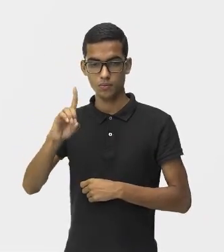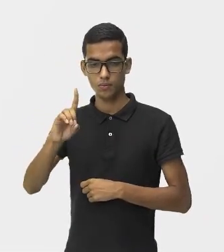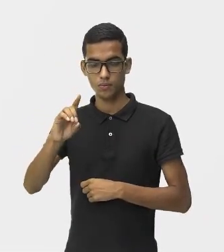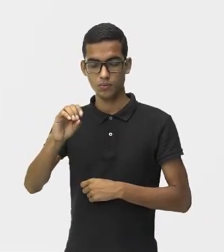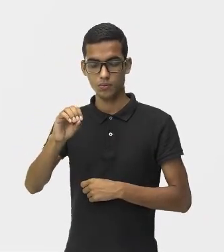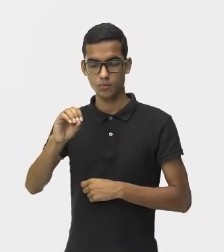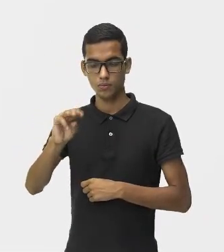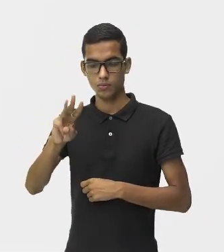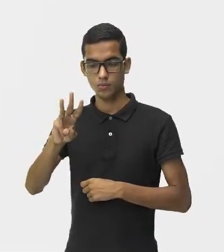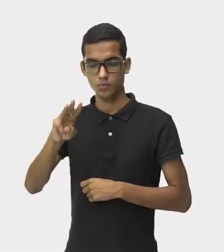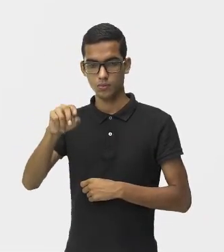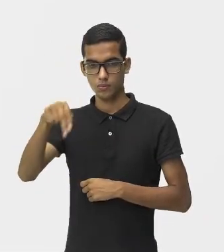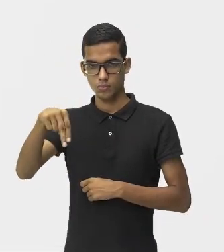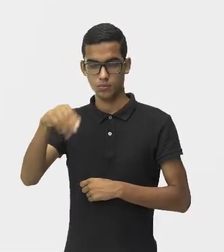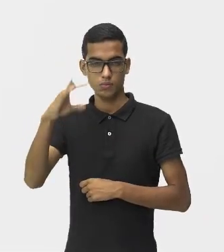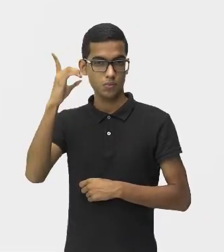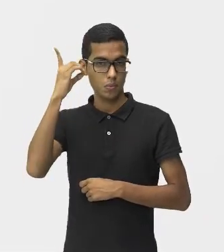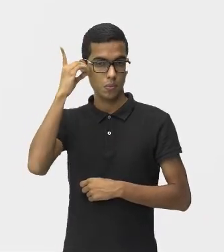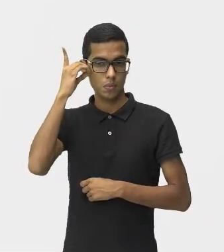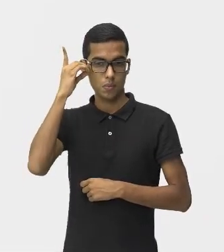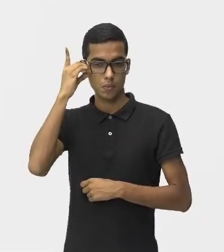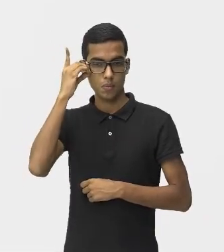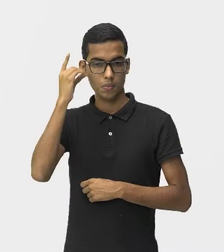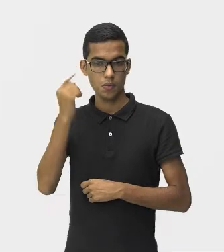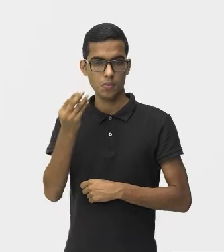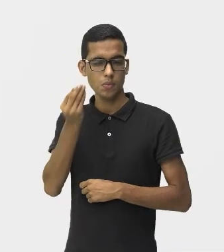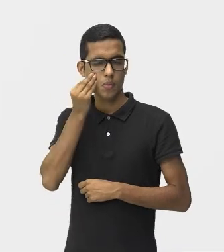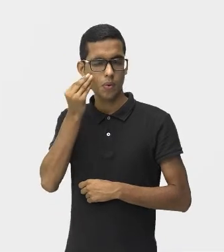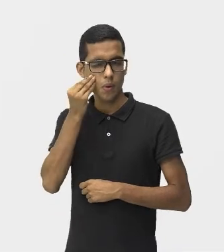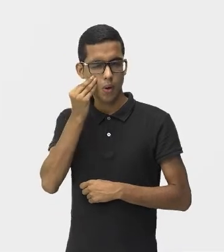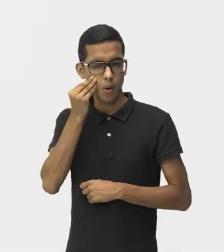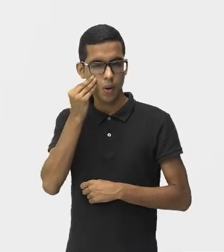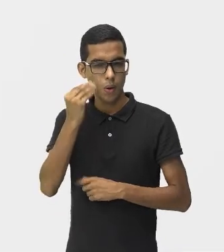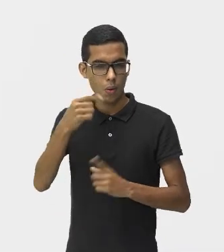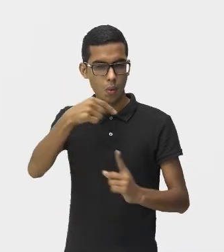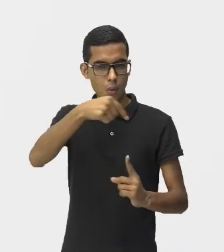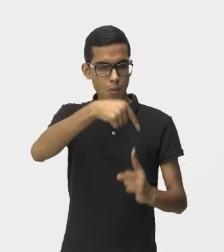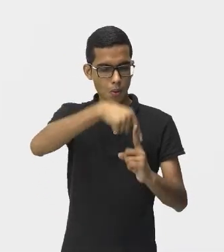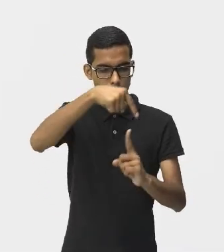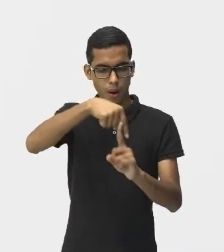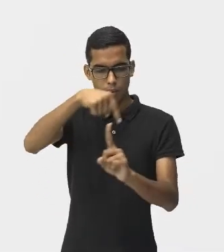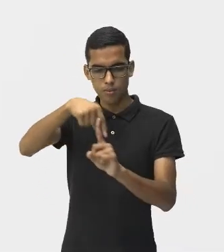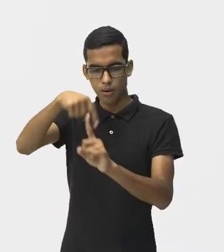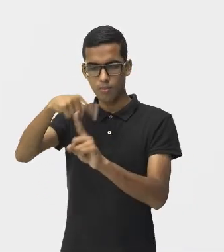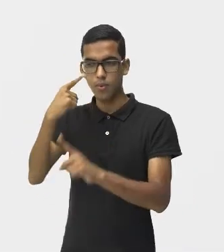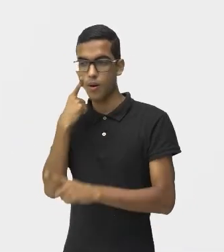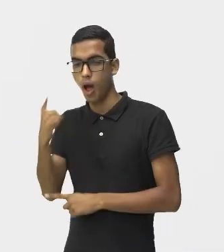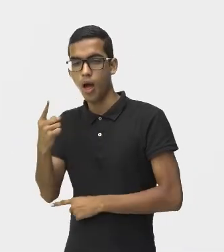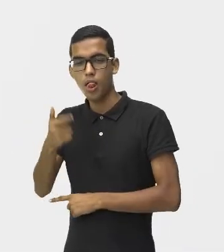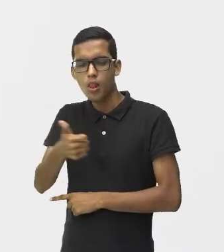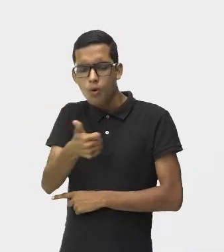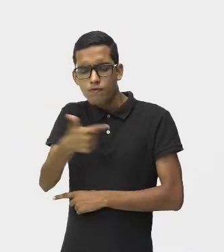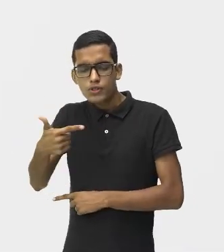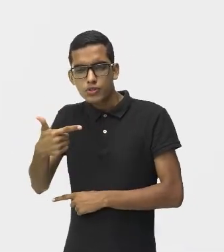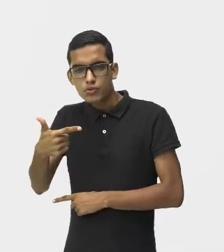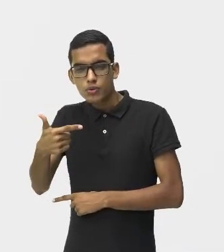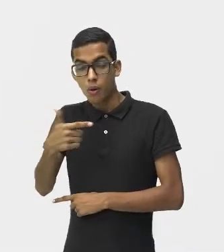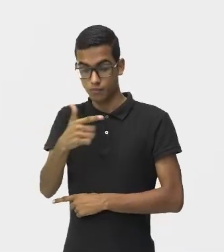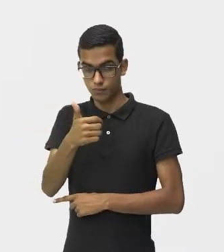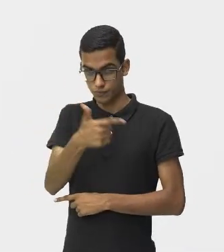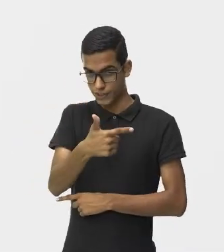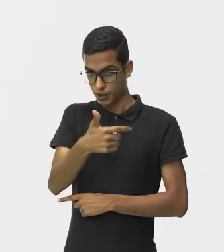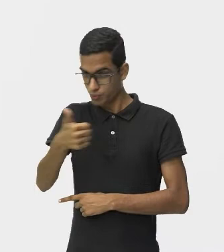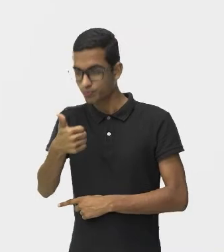Porque lá no par 21, no lugar de eu ter lá 2 cromossomos, ele